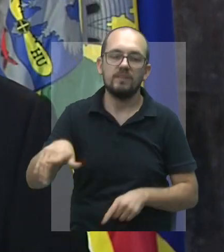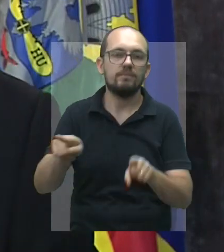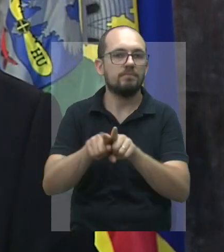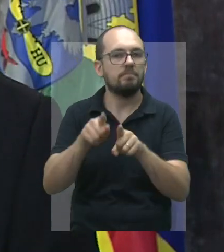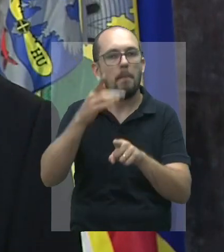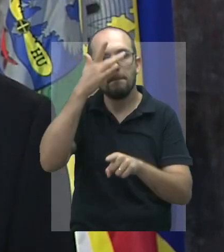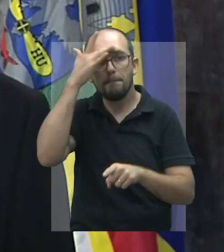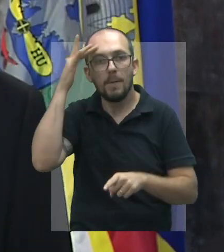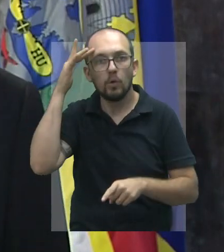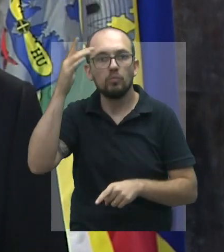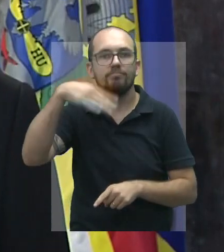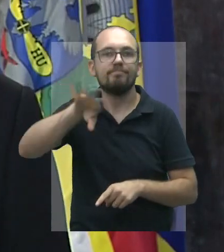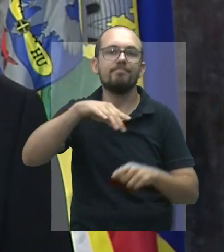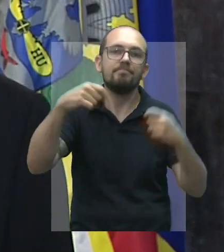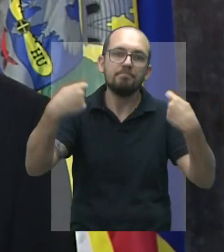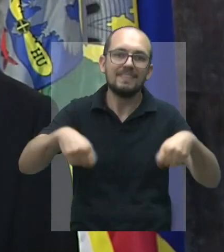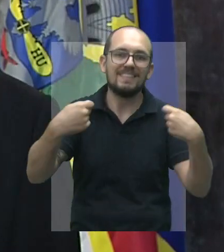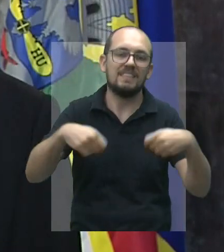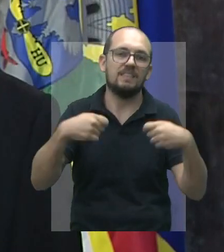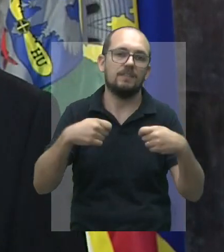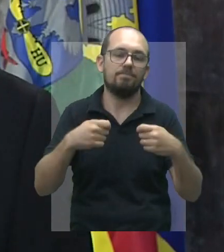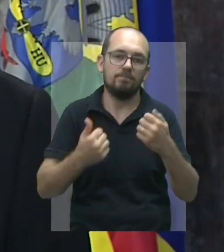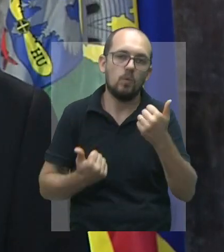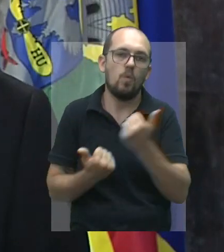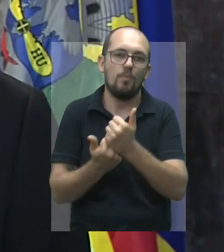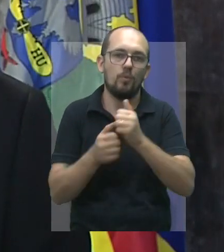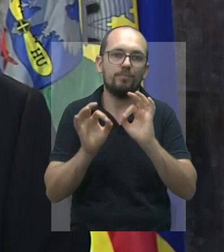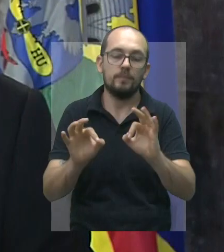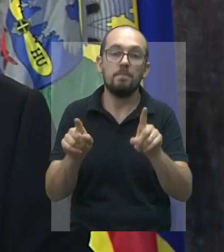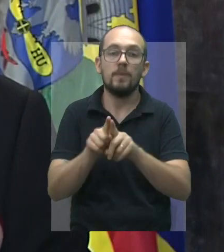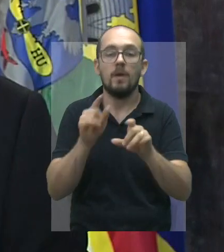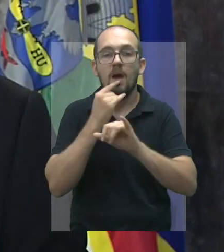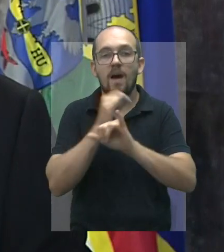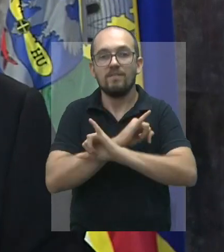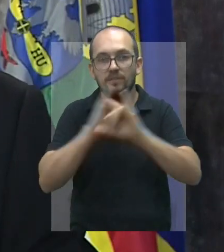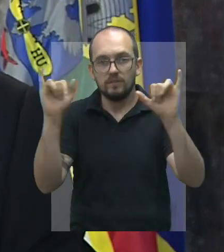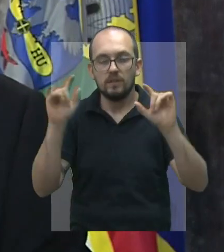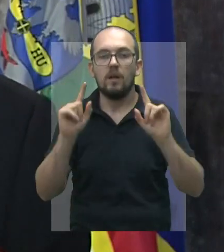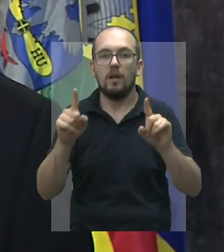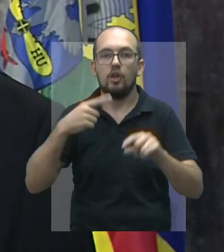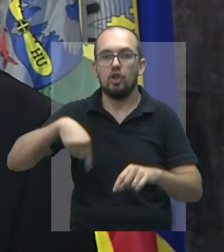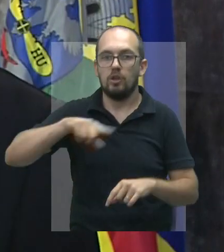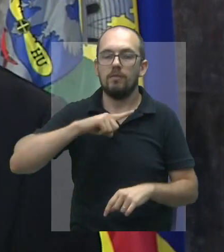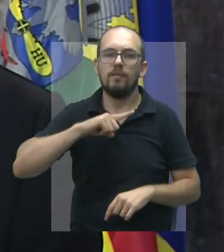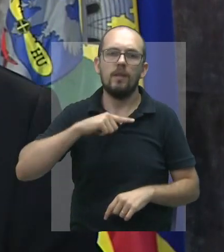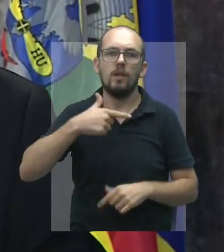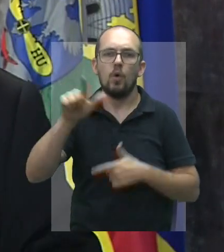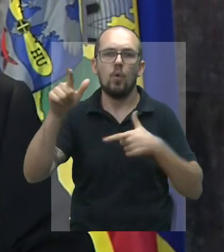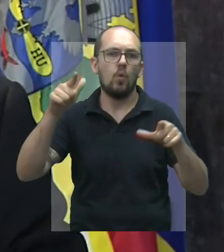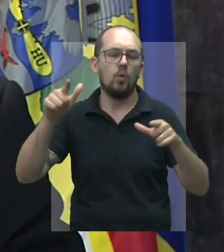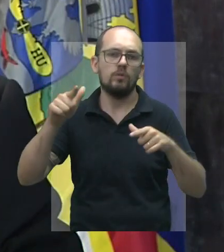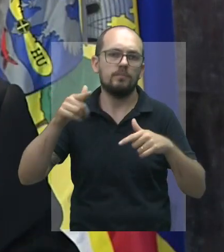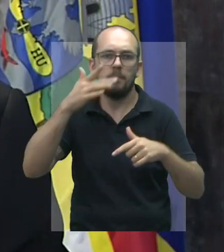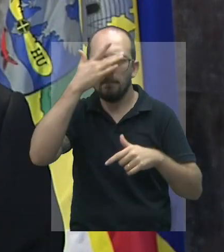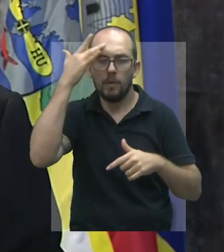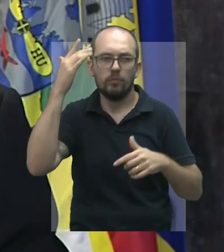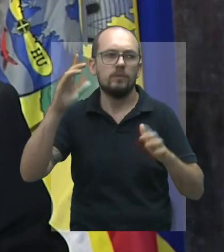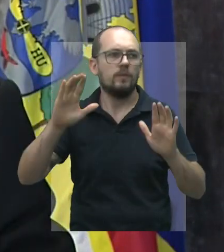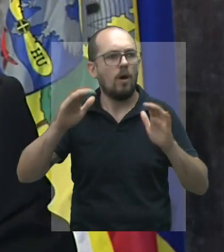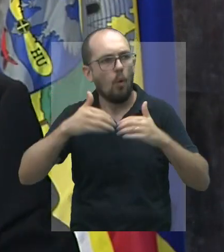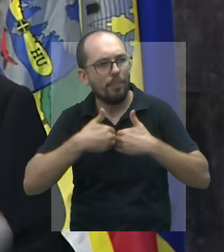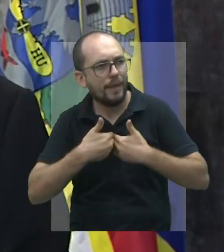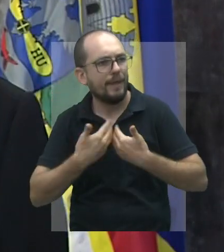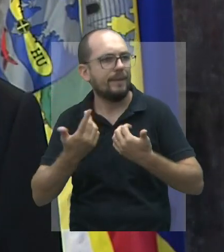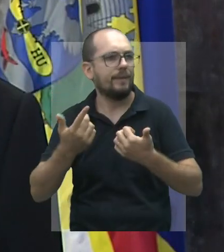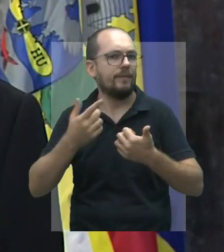que precisam desse tipo de apoio. E dizer também que nós temos aí outras pessoas com problemas de autismo,